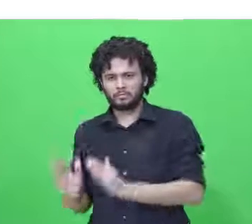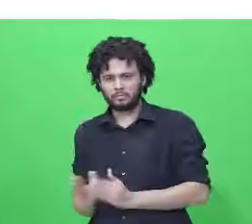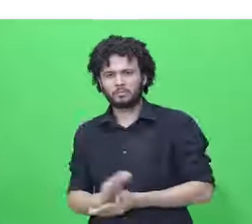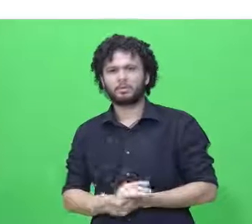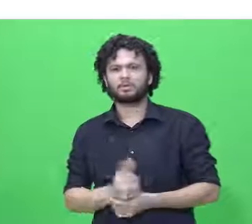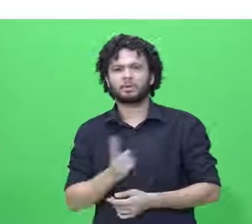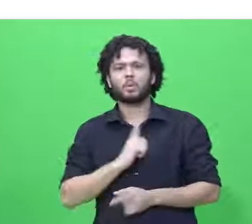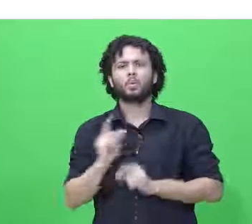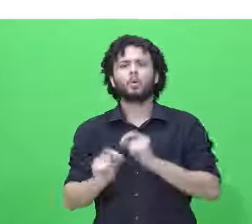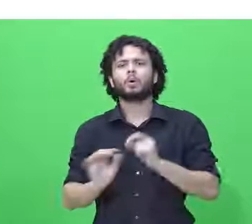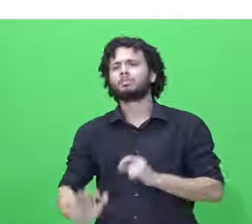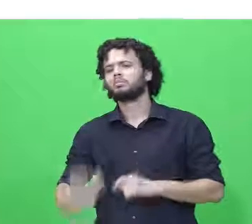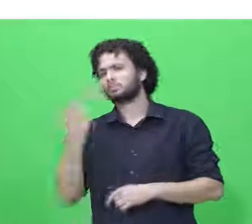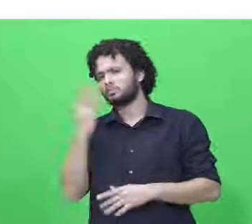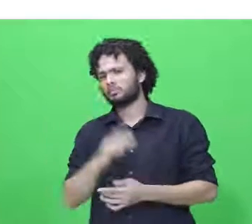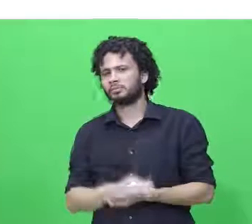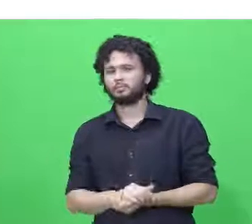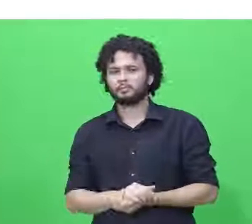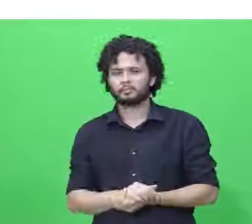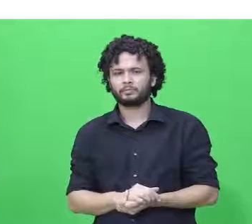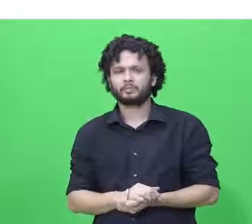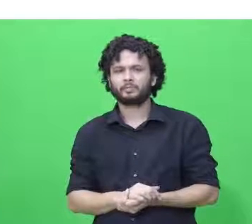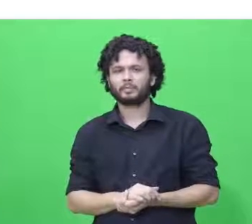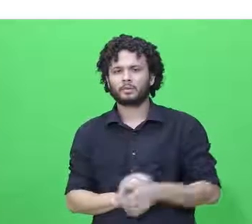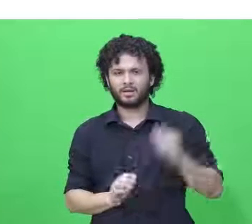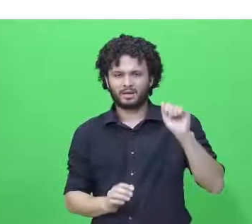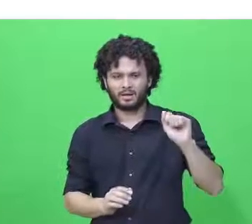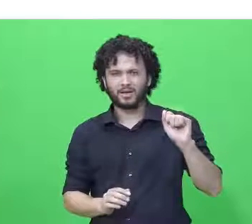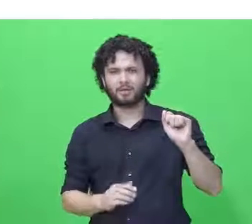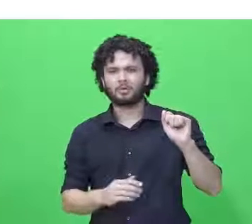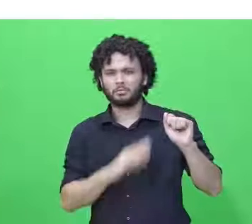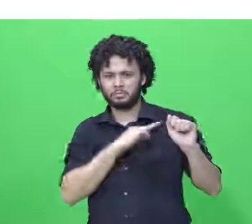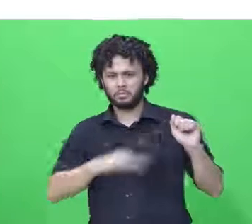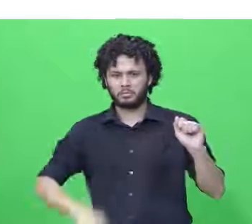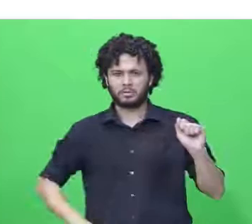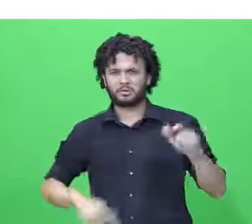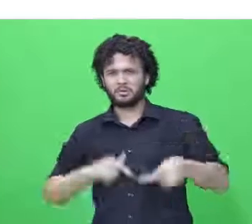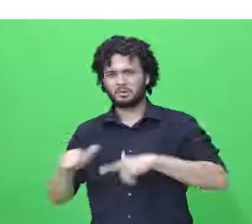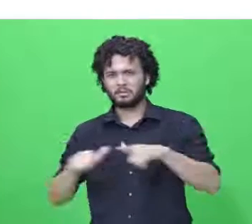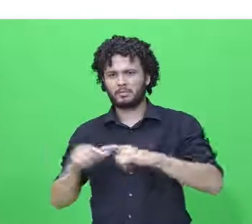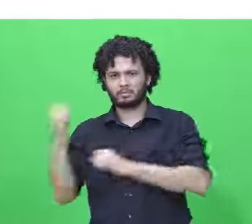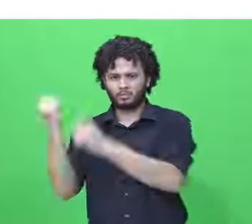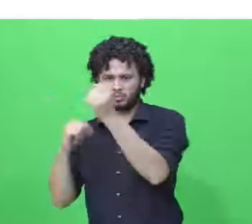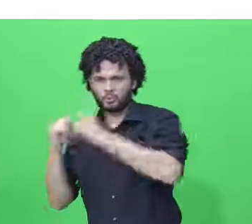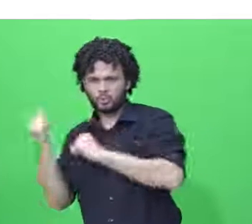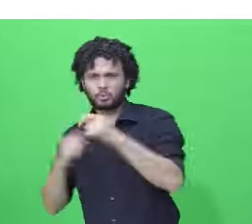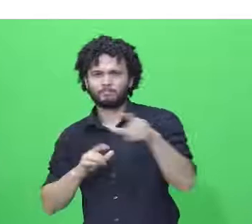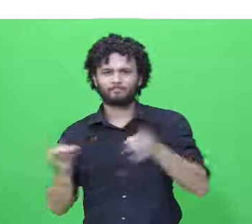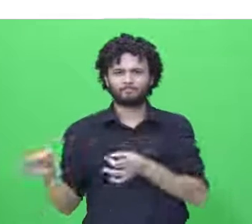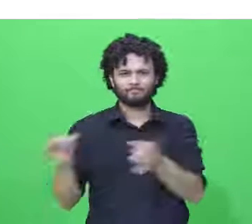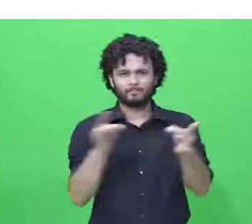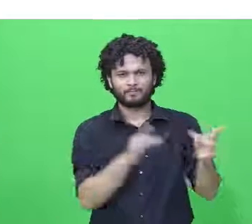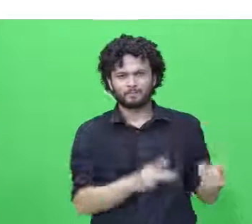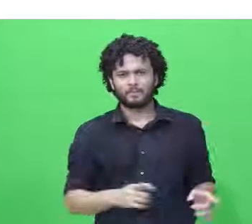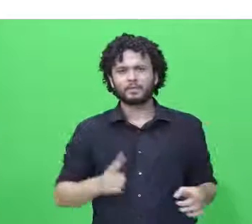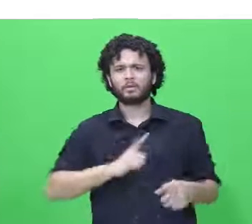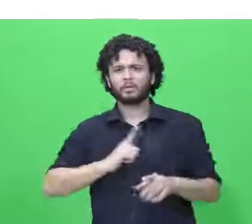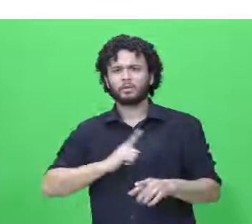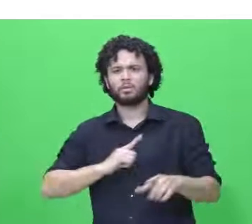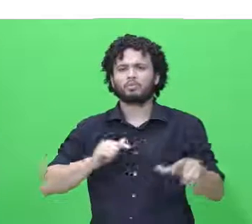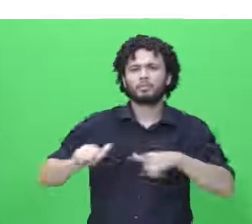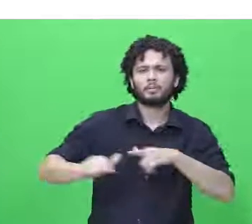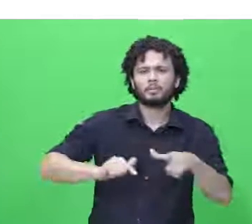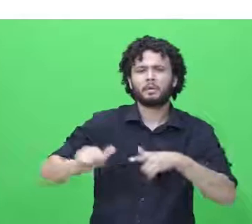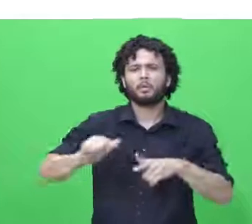Resultou então nós temos aí a criação do Ministério do Trabalho, Indústria e Comércio, que garantiu ao operariado autonomia para o exercício das